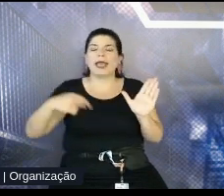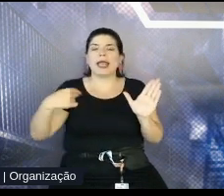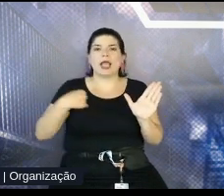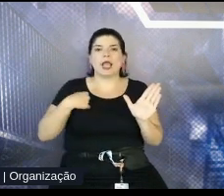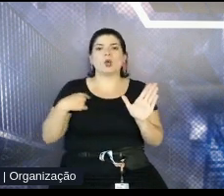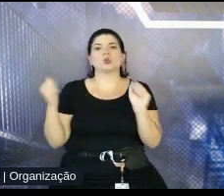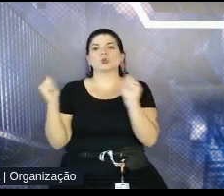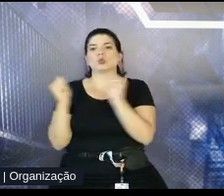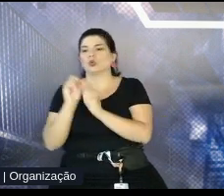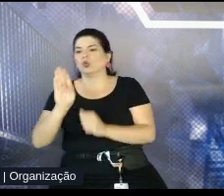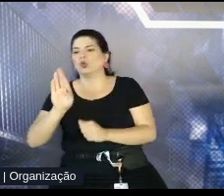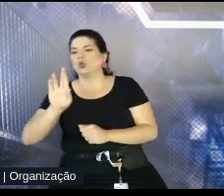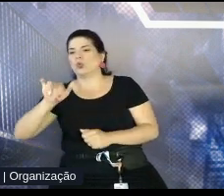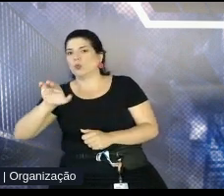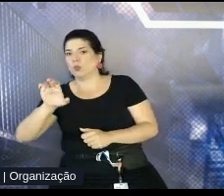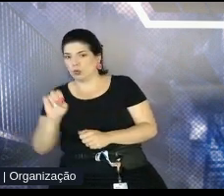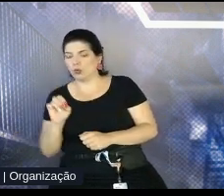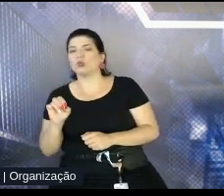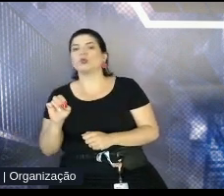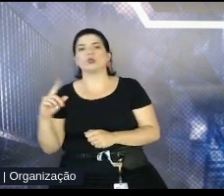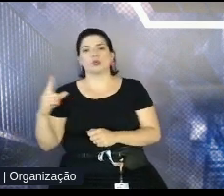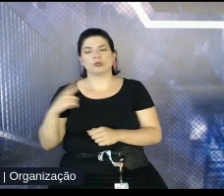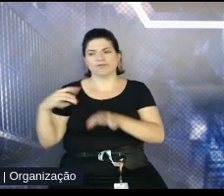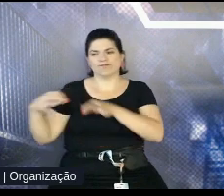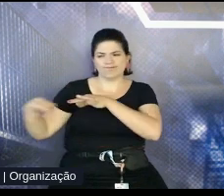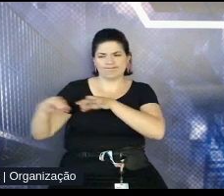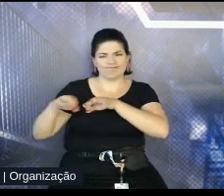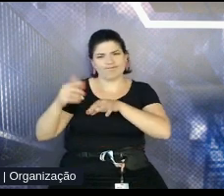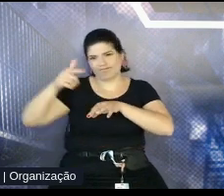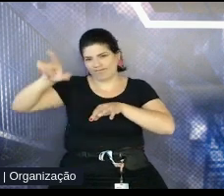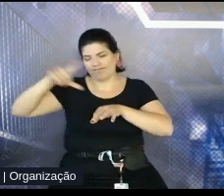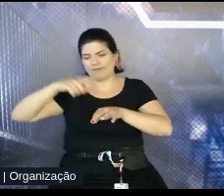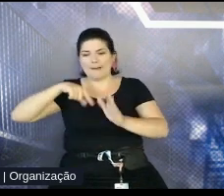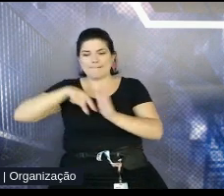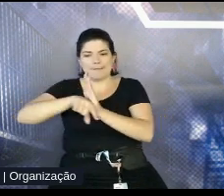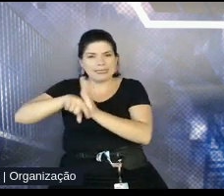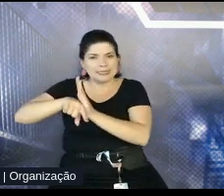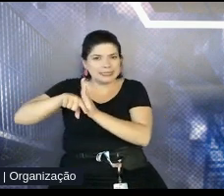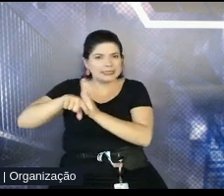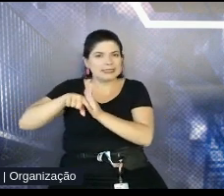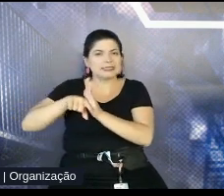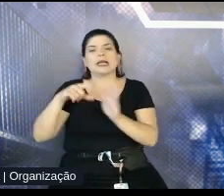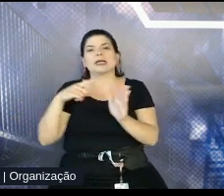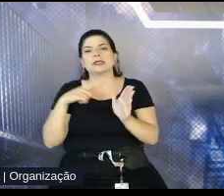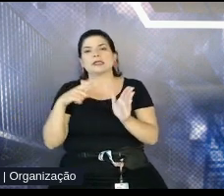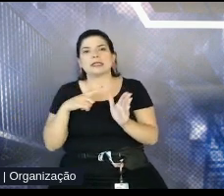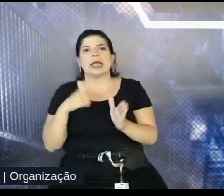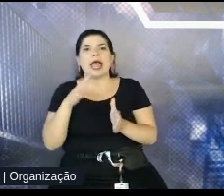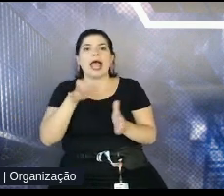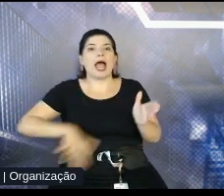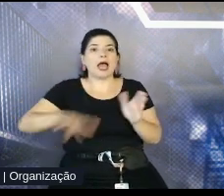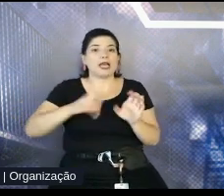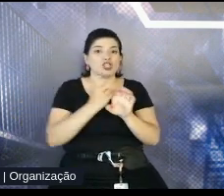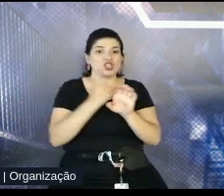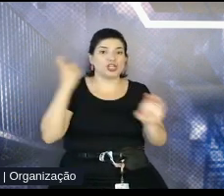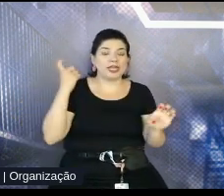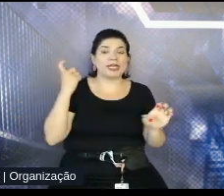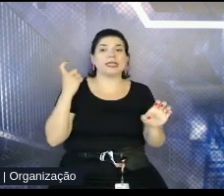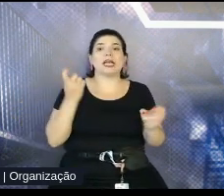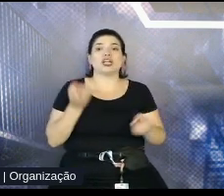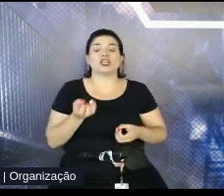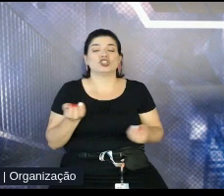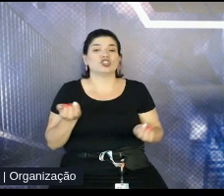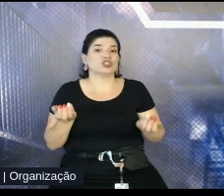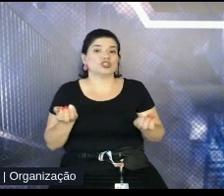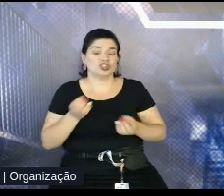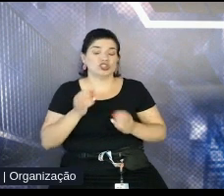outra colega na parte de inteligência artificial, temos frente de pesquisa específica na área de educação, na área de engenharia de dados. E o que é que